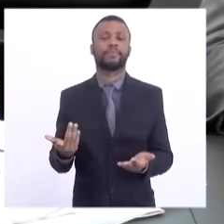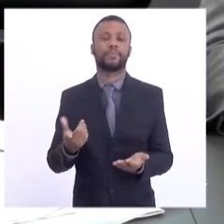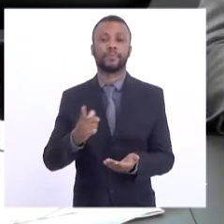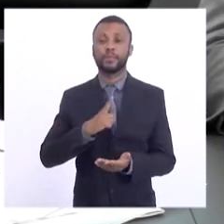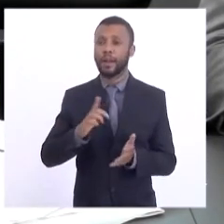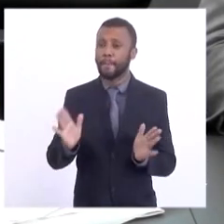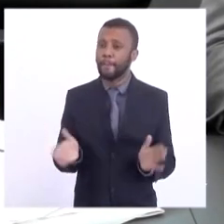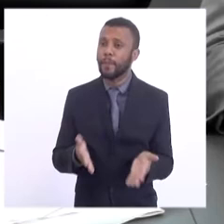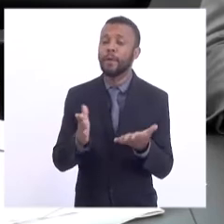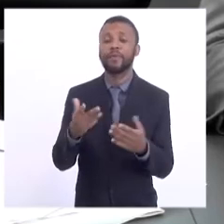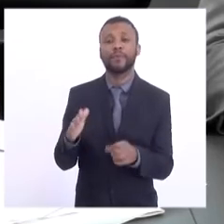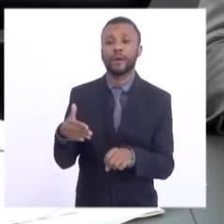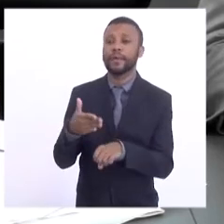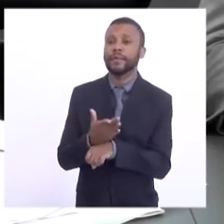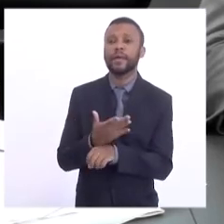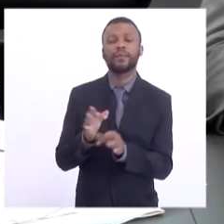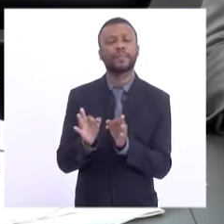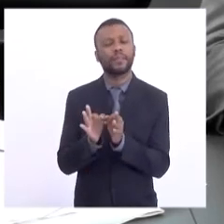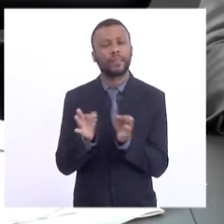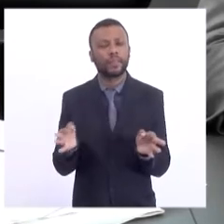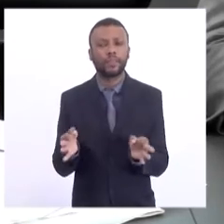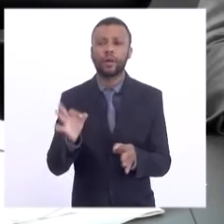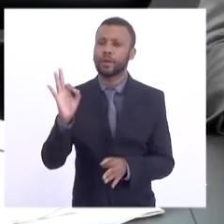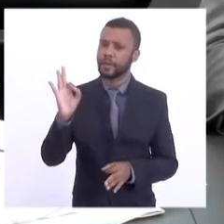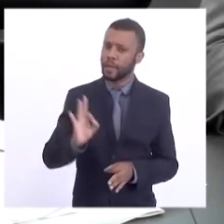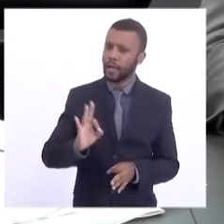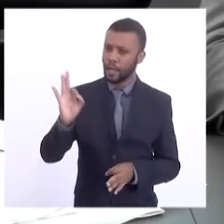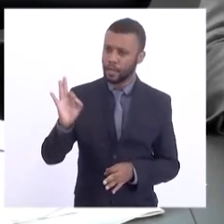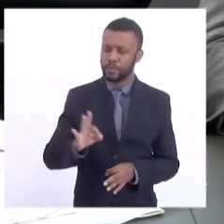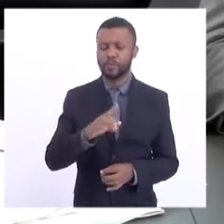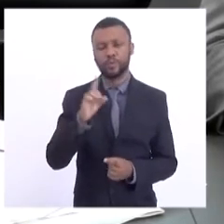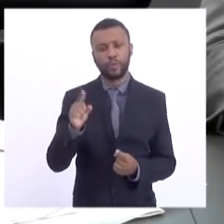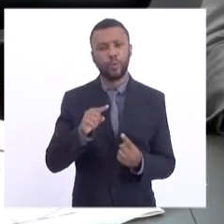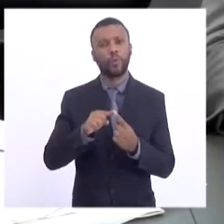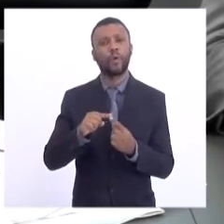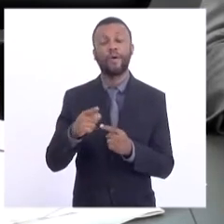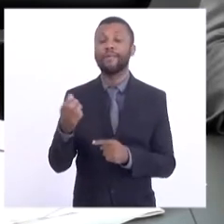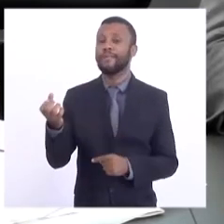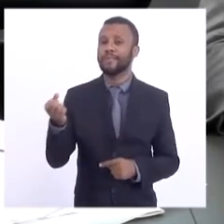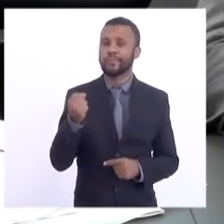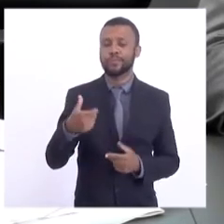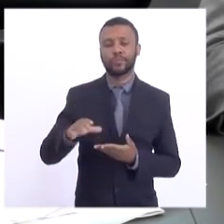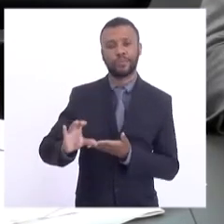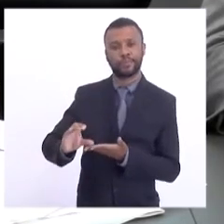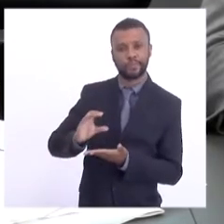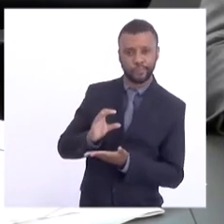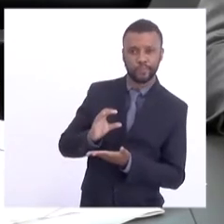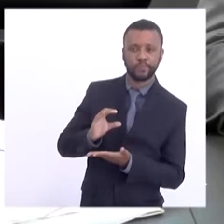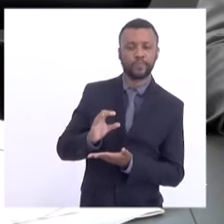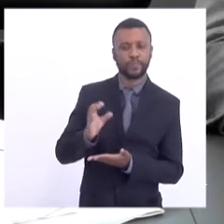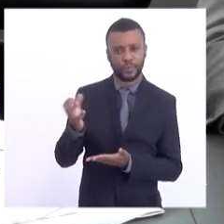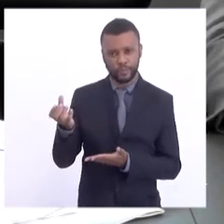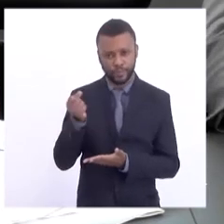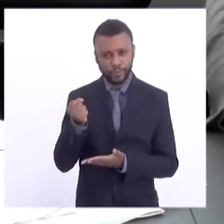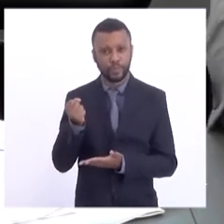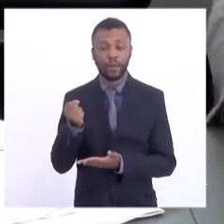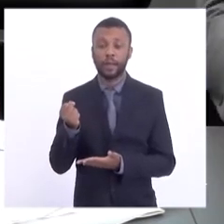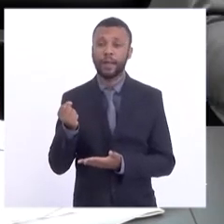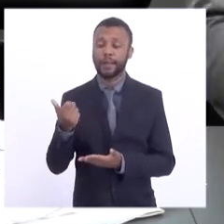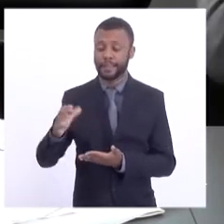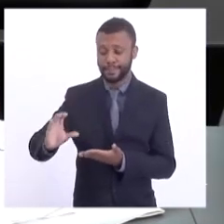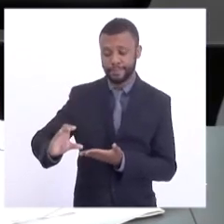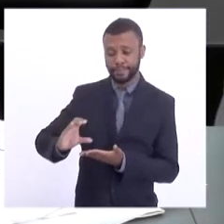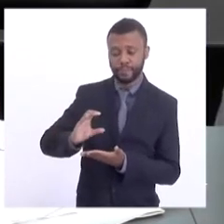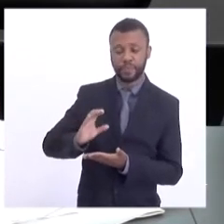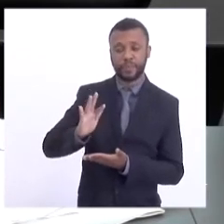promove o acesso ao microcrédito existe outro fundo então ferro recebe recursos